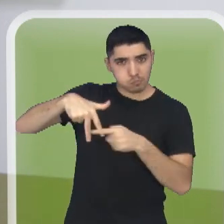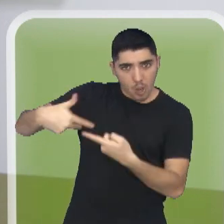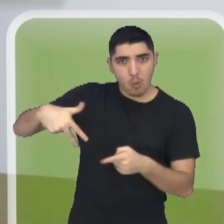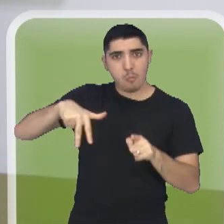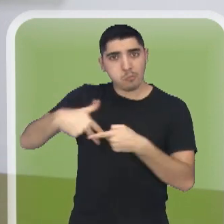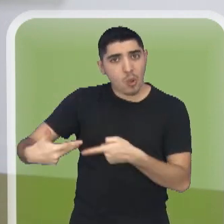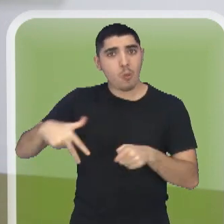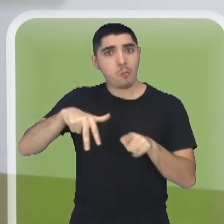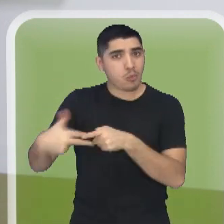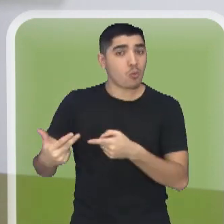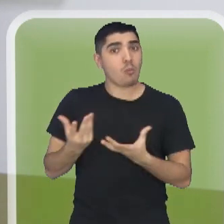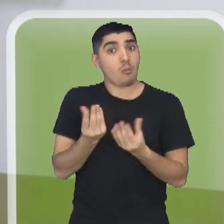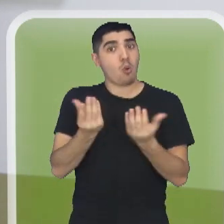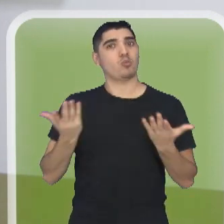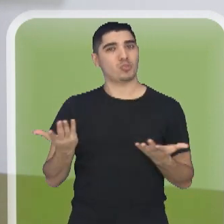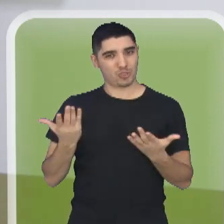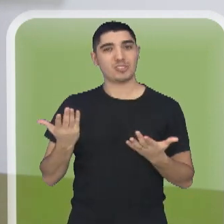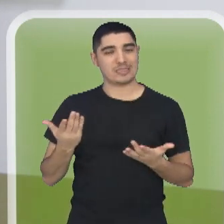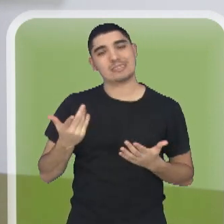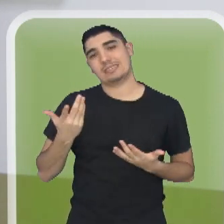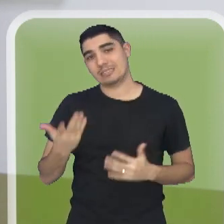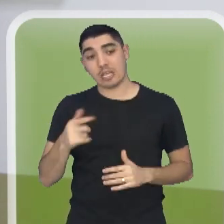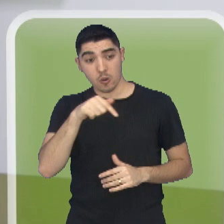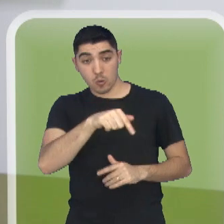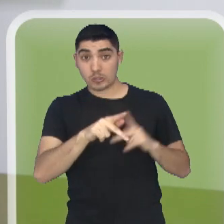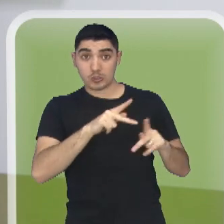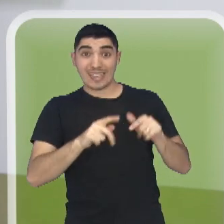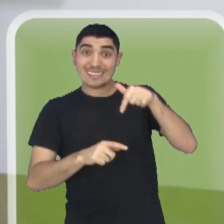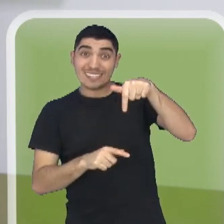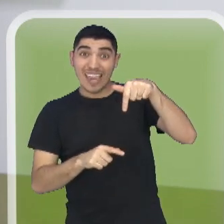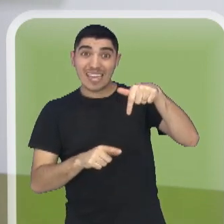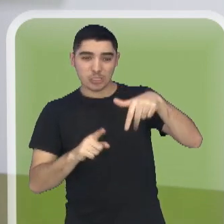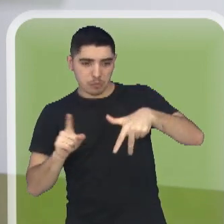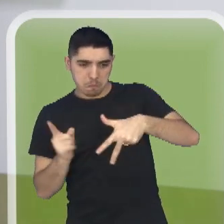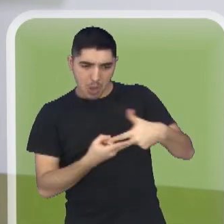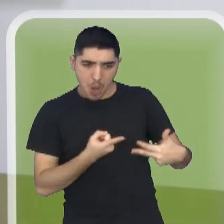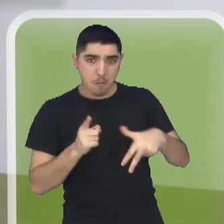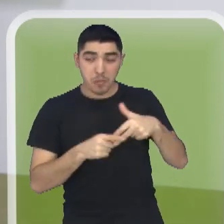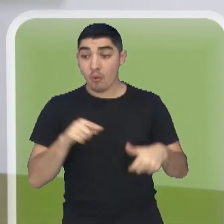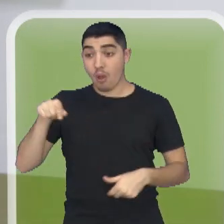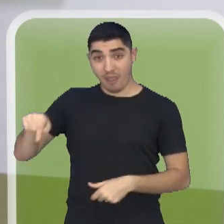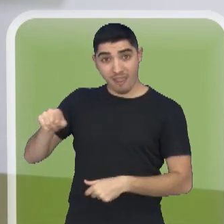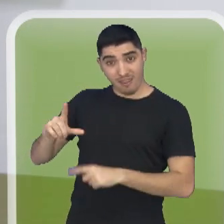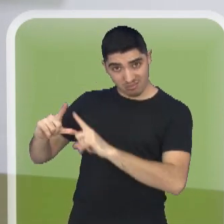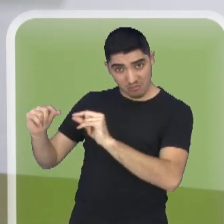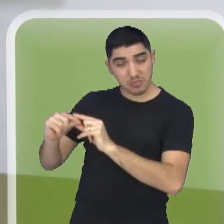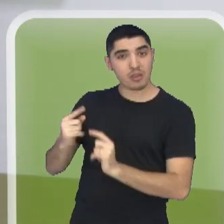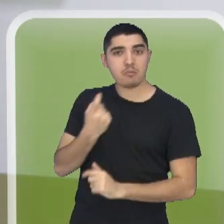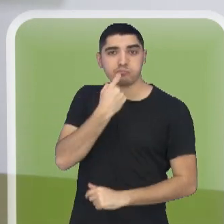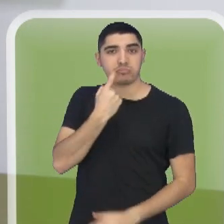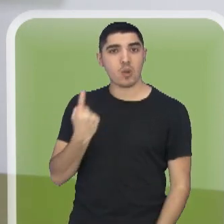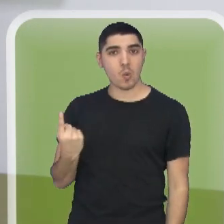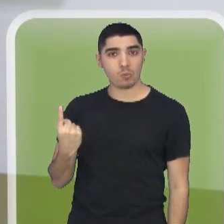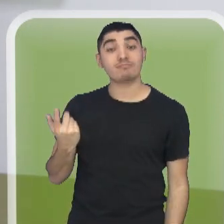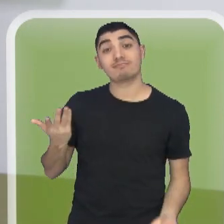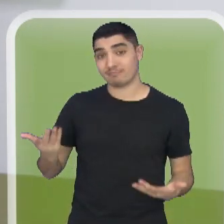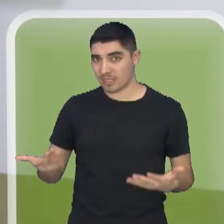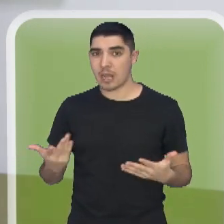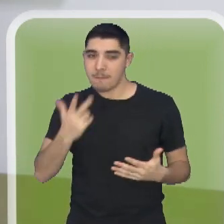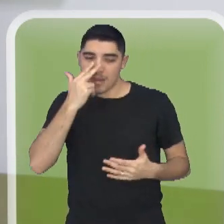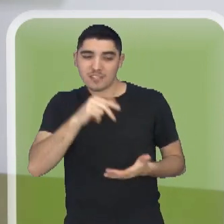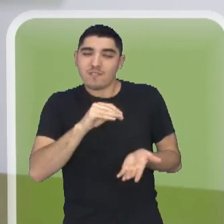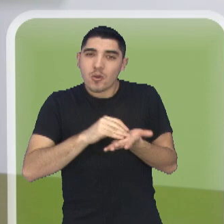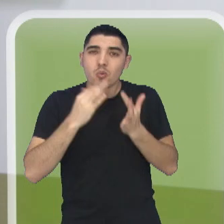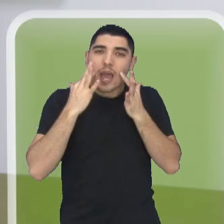7 faltas contra uma feita pelo time de Brasília. Então, o São José acabou, no finalzinho ali, se embananando muito, perdendo